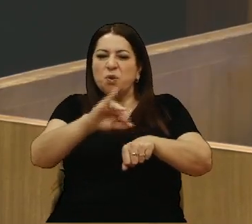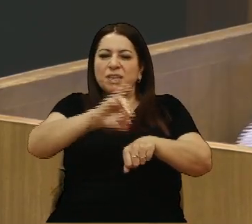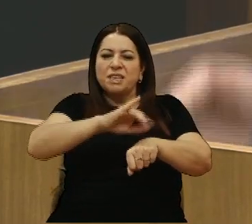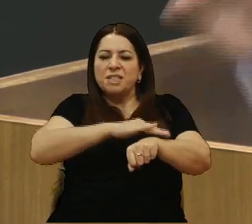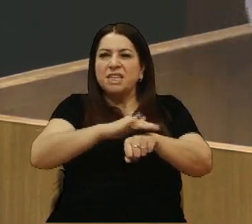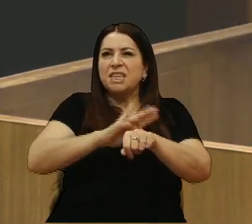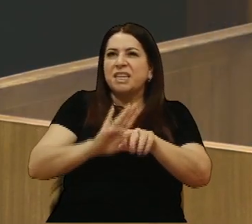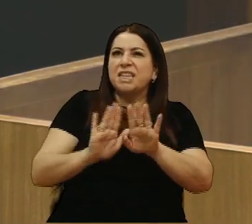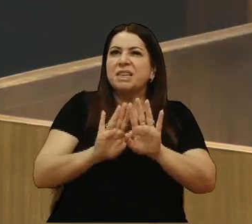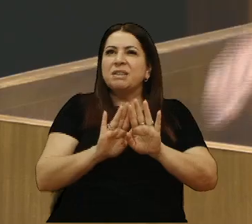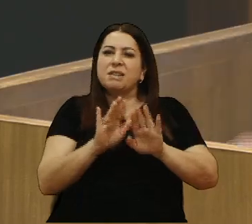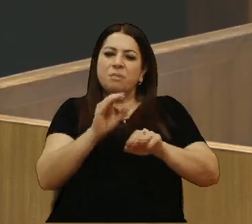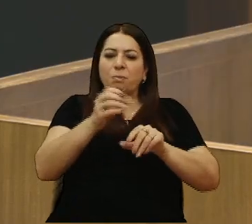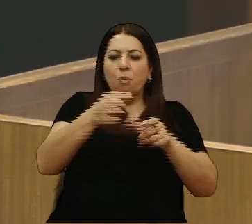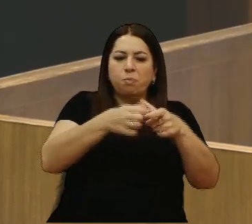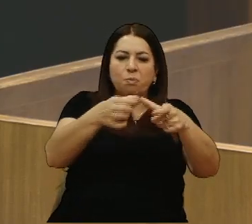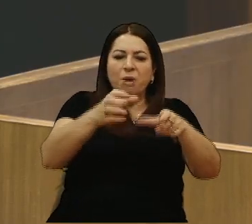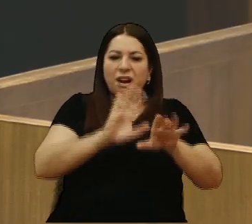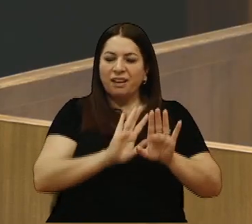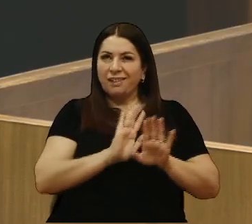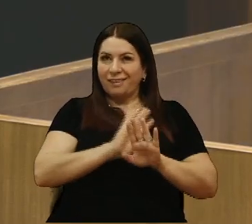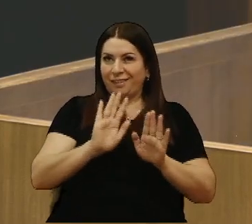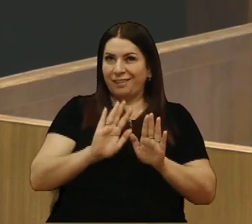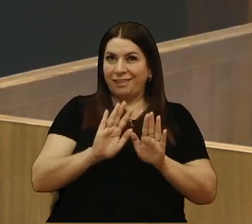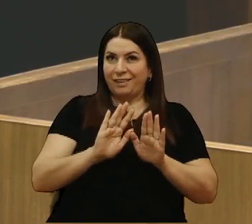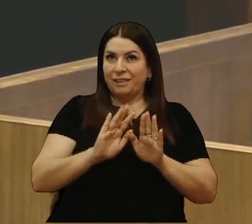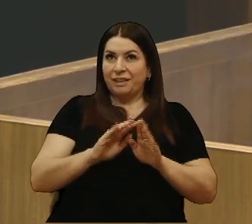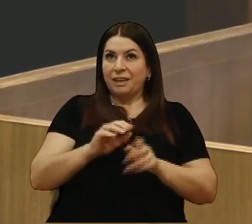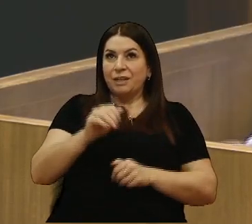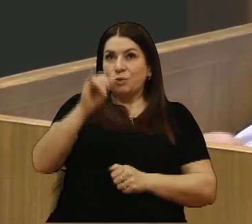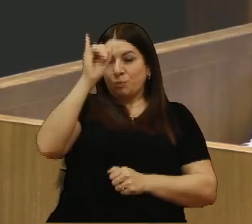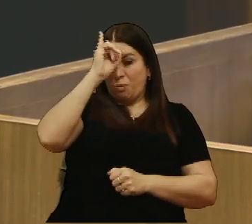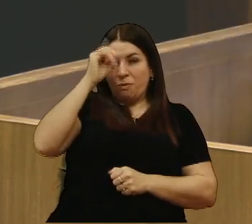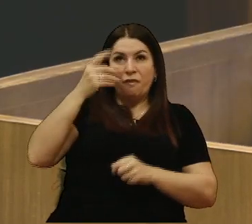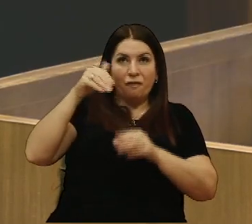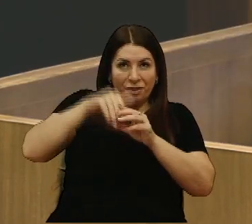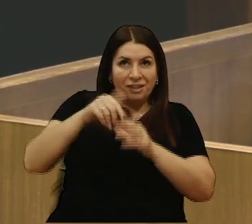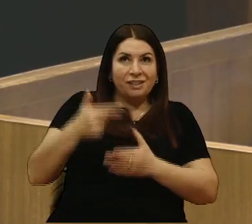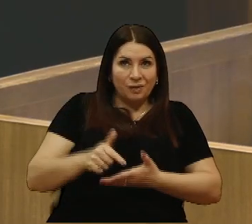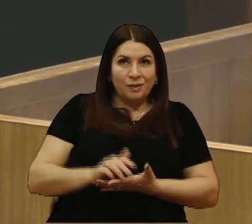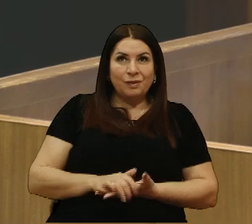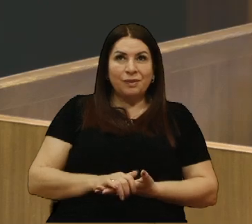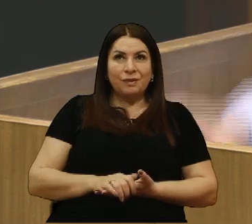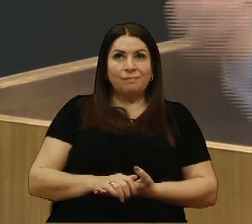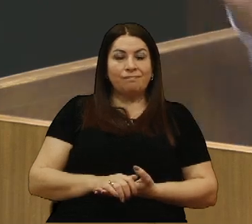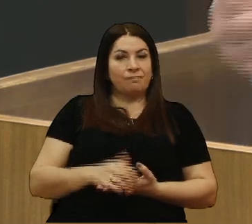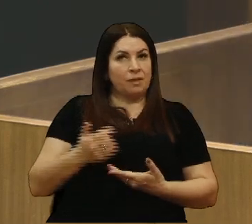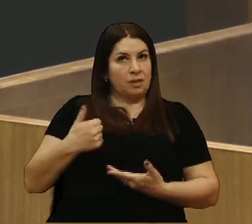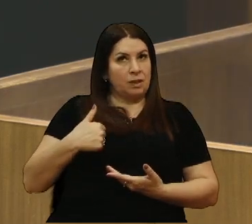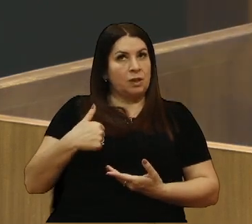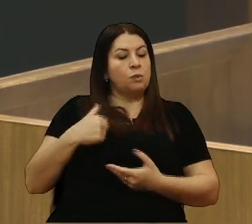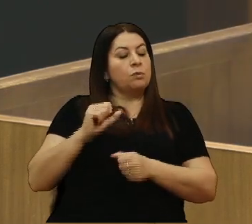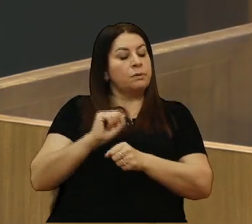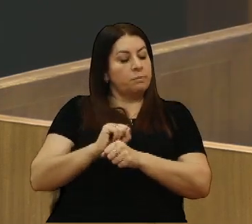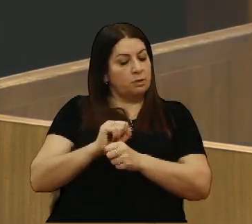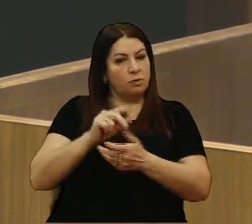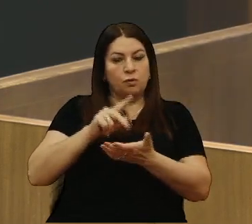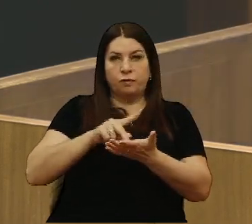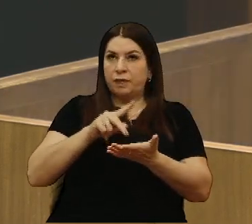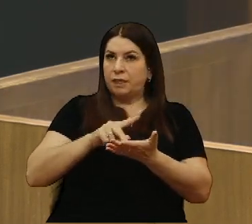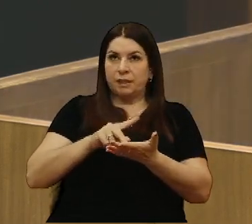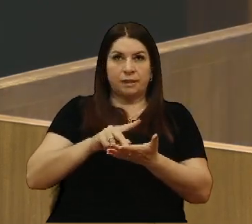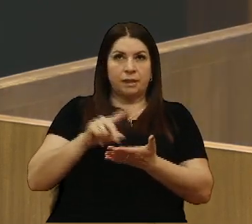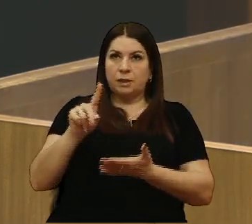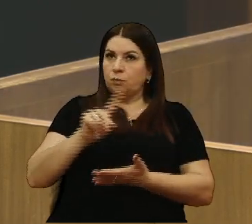recapeadinha, vamos tapar os buraquinhos aí que os bobos vão votar de novo. Eu espero, sinceramente, que